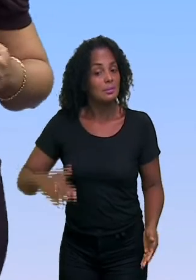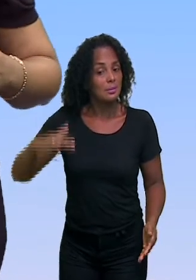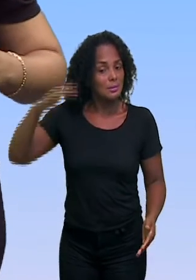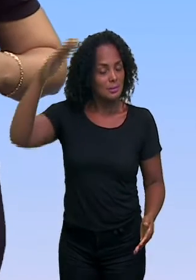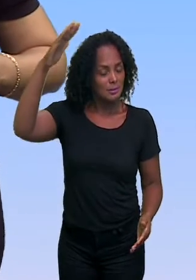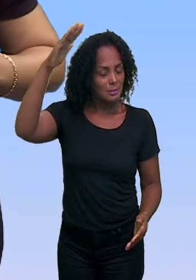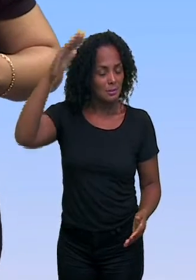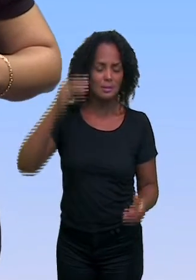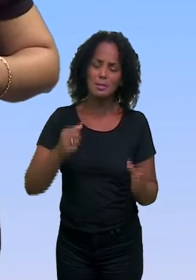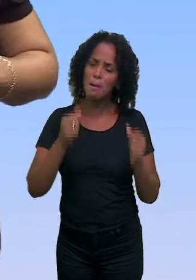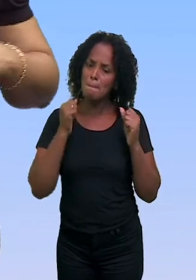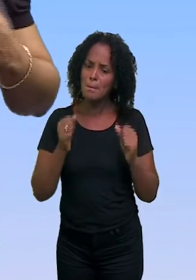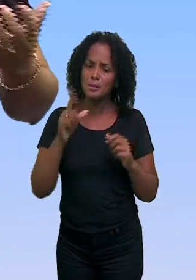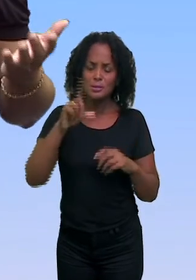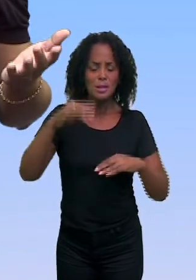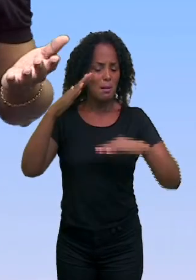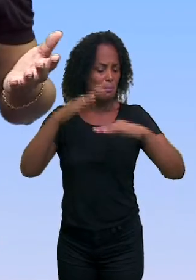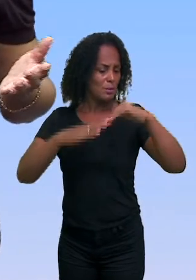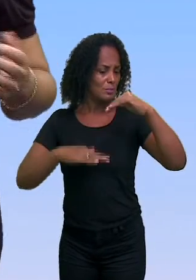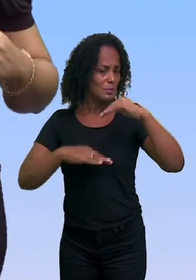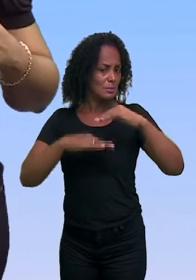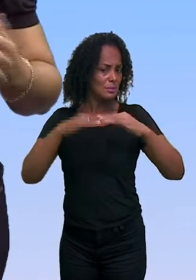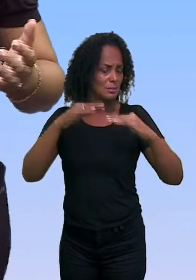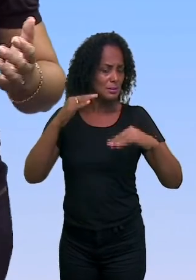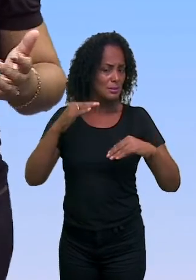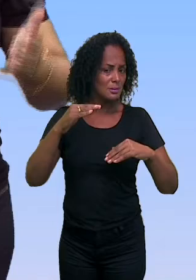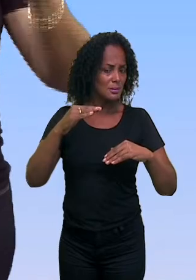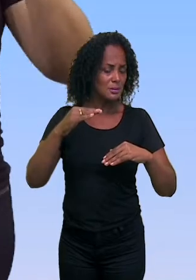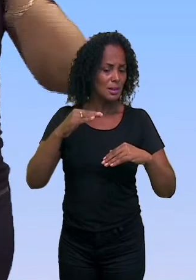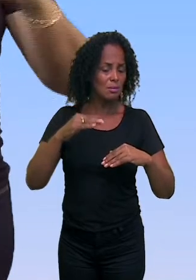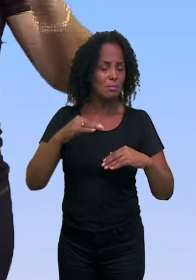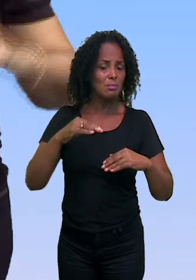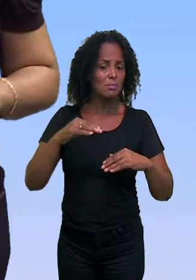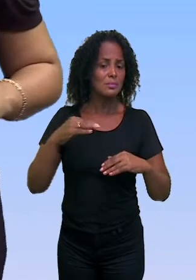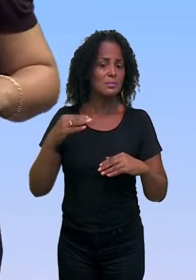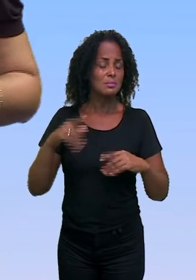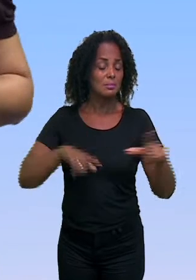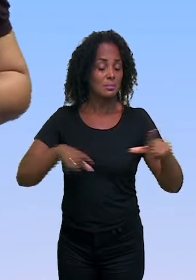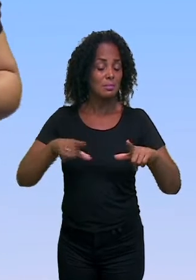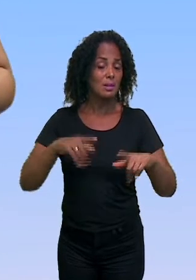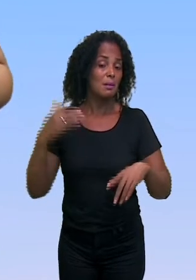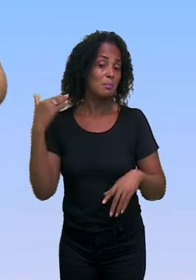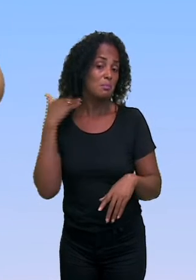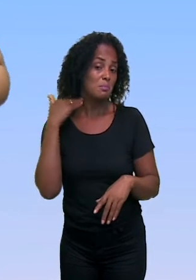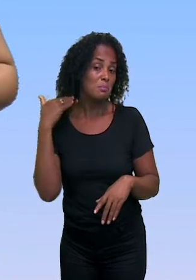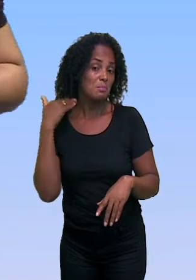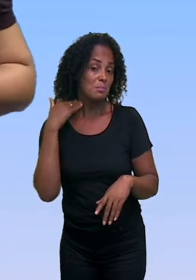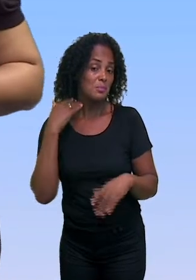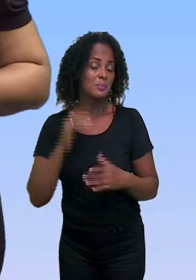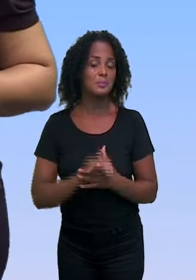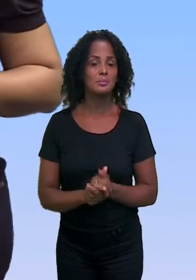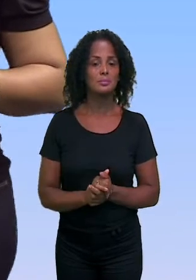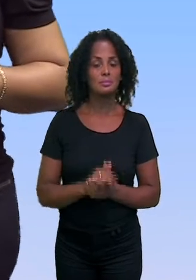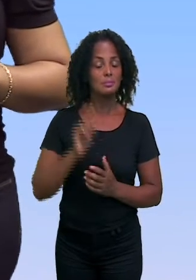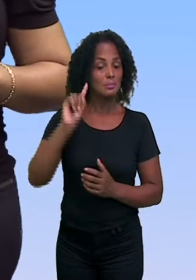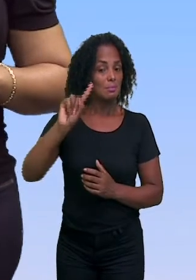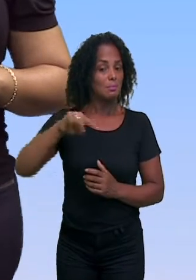eu crescer eu posso ser um bancário ou uma bancária Ok vamos ver a próxima profissão